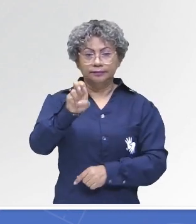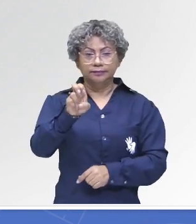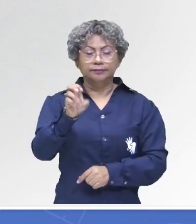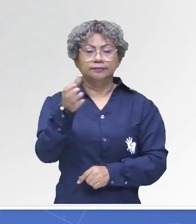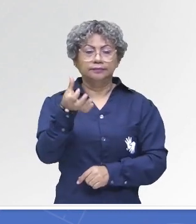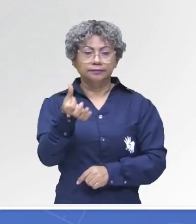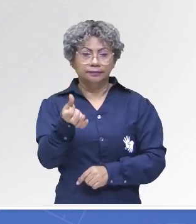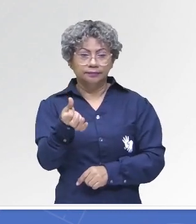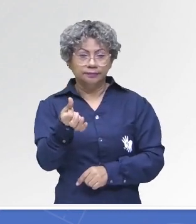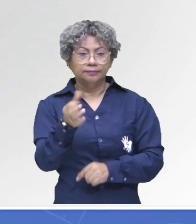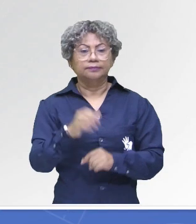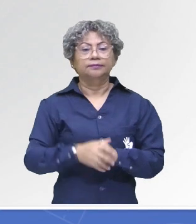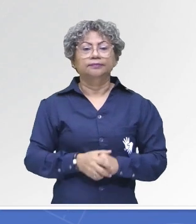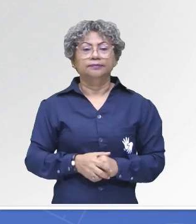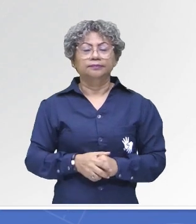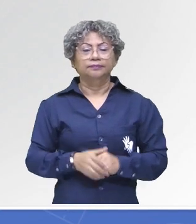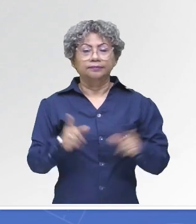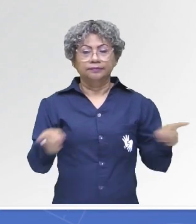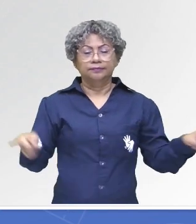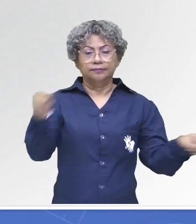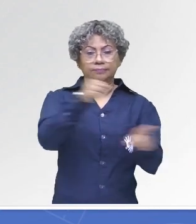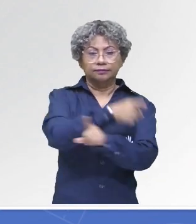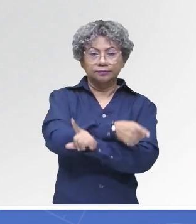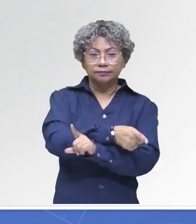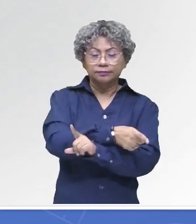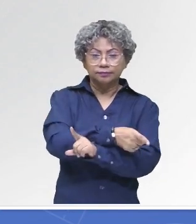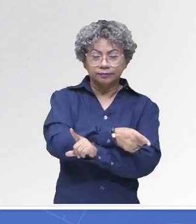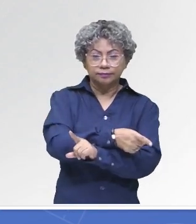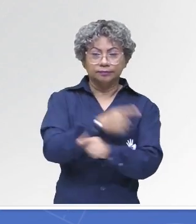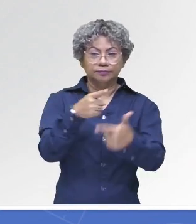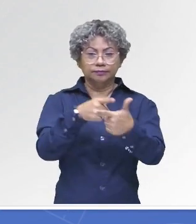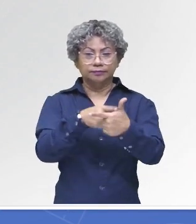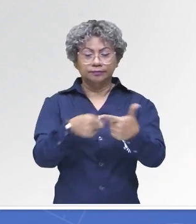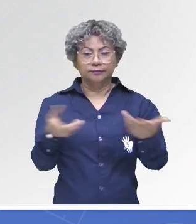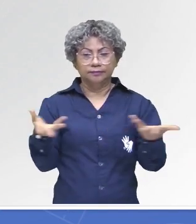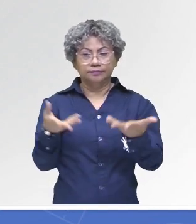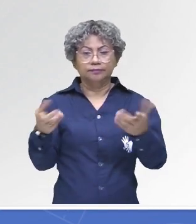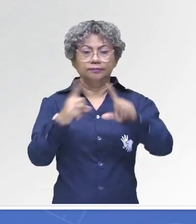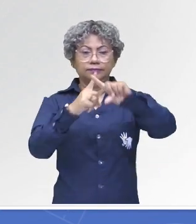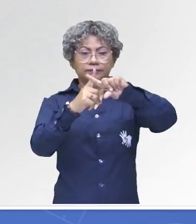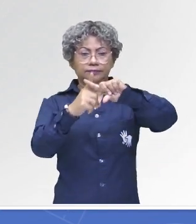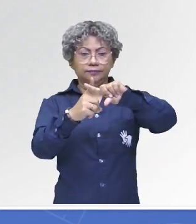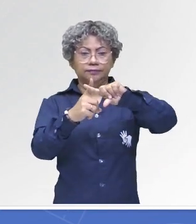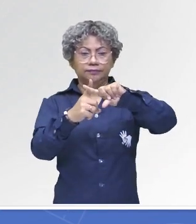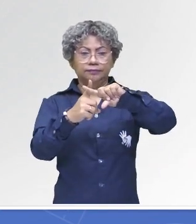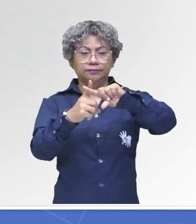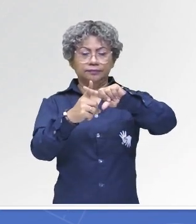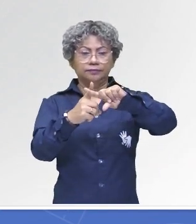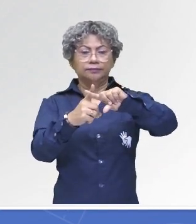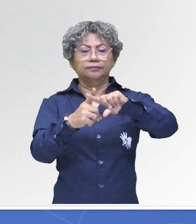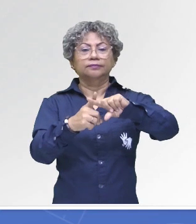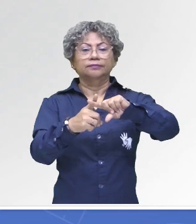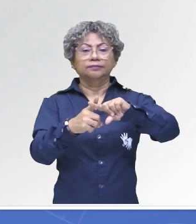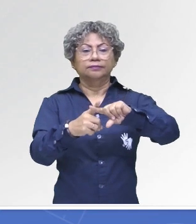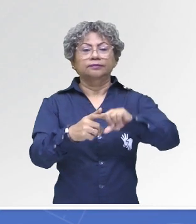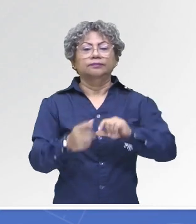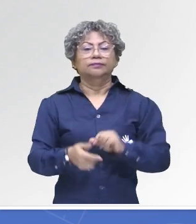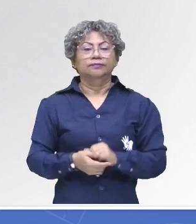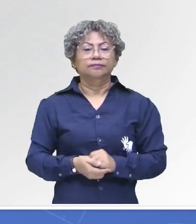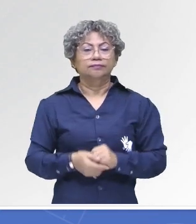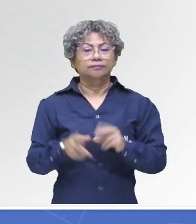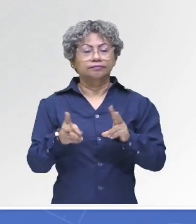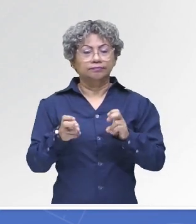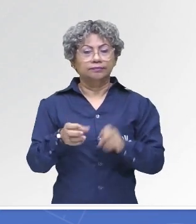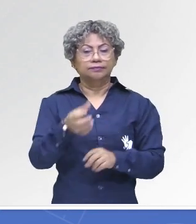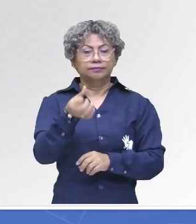está dividindo, vai para o outro lado multiplicando, por isso que tem um 6 vezes 9. 6 vezes 9, 54. O